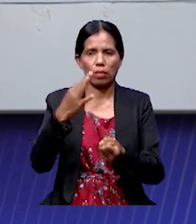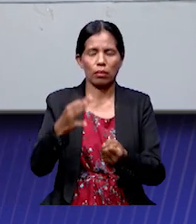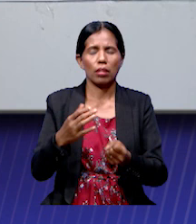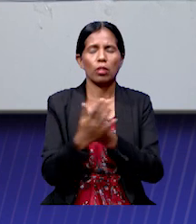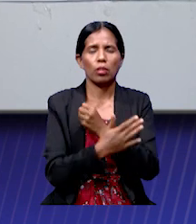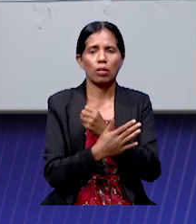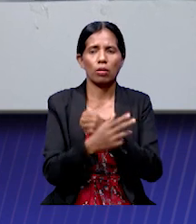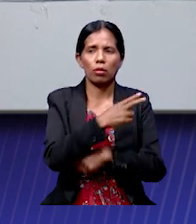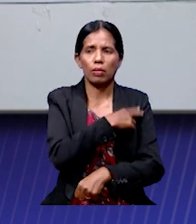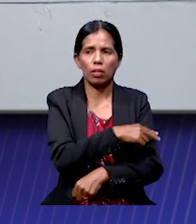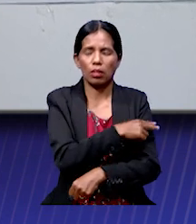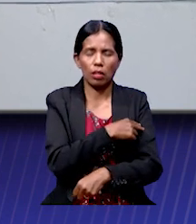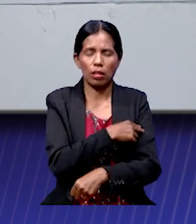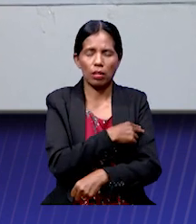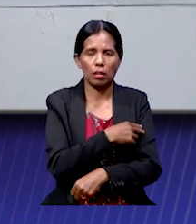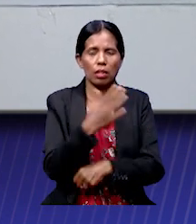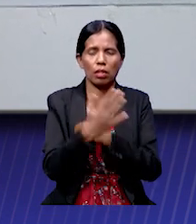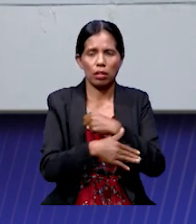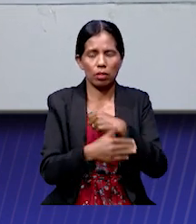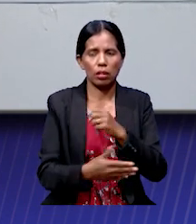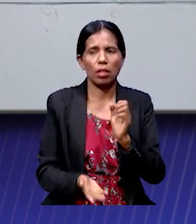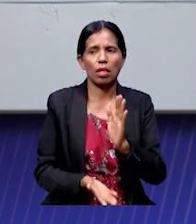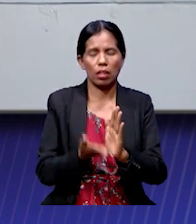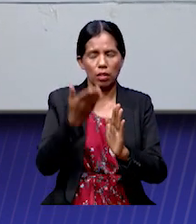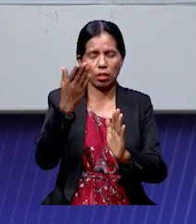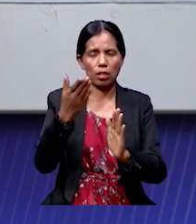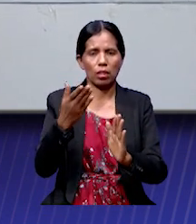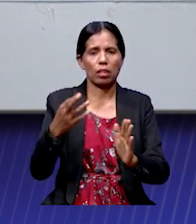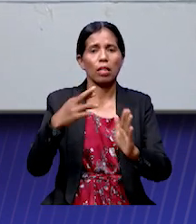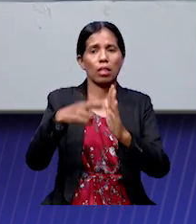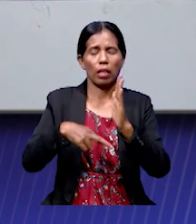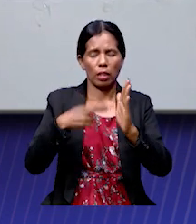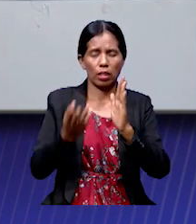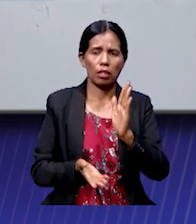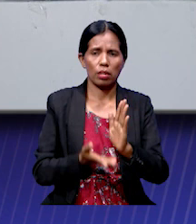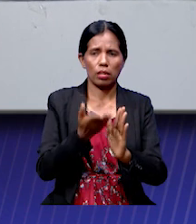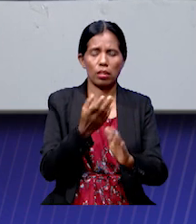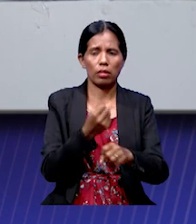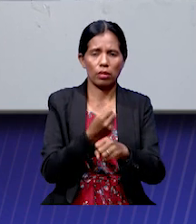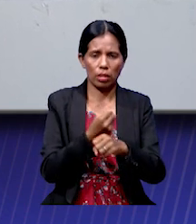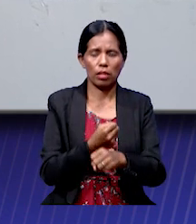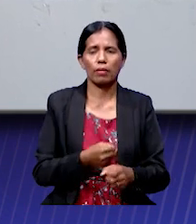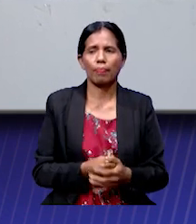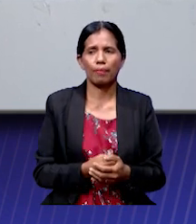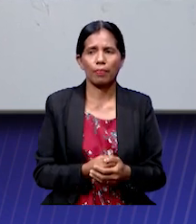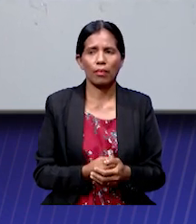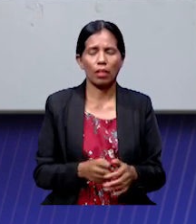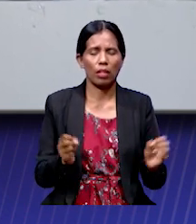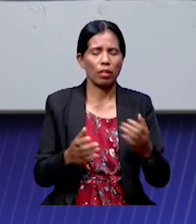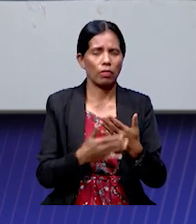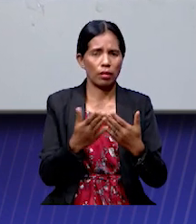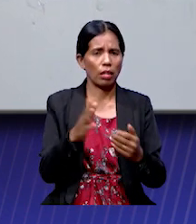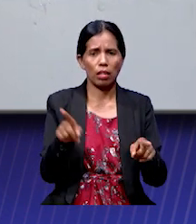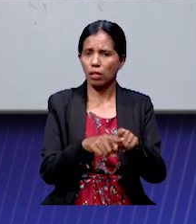vir, se já sai sendo estándar, né? Migroso de tal. Neve a processo de uma catuba, lá fácil também sendo um